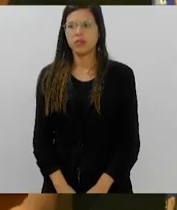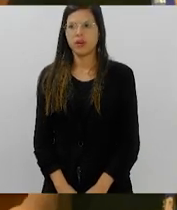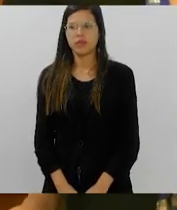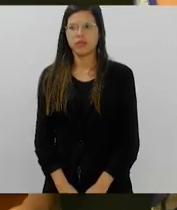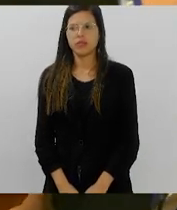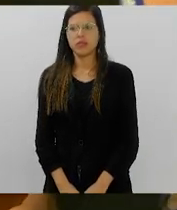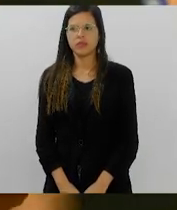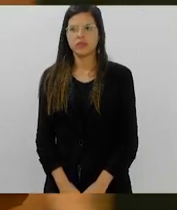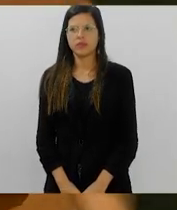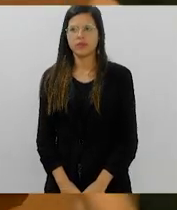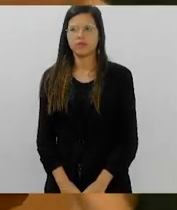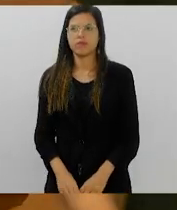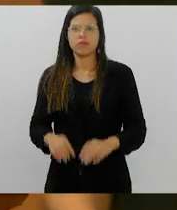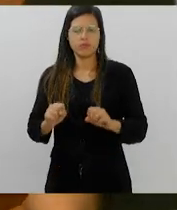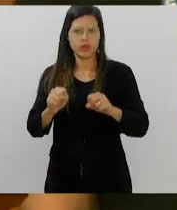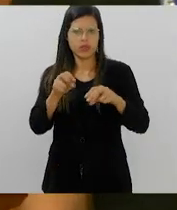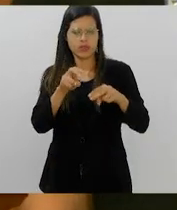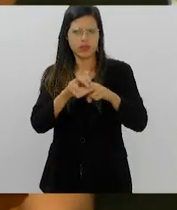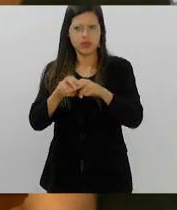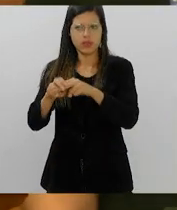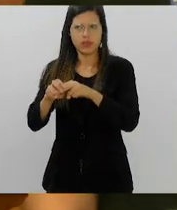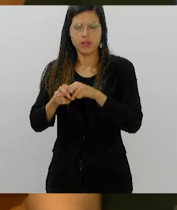Podem se acomodarem. Obrigada.